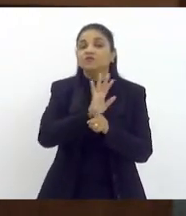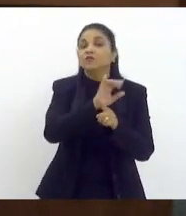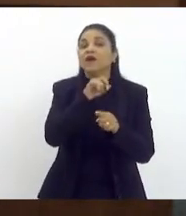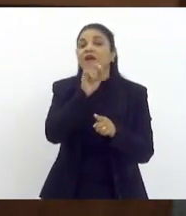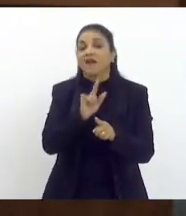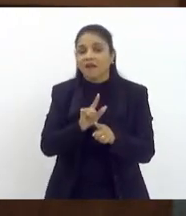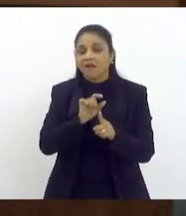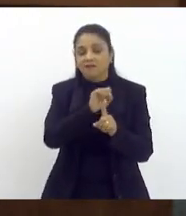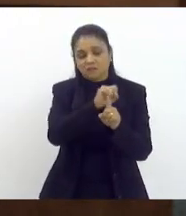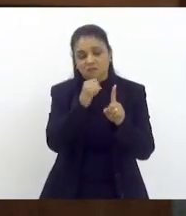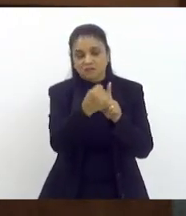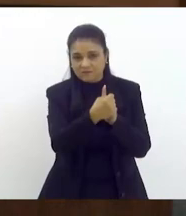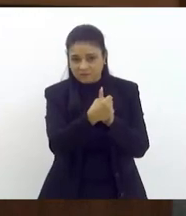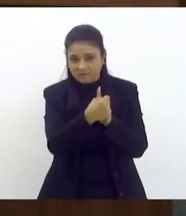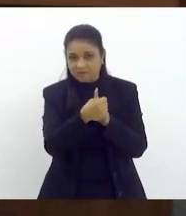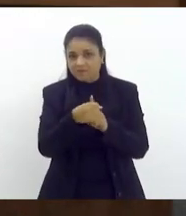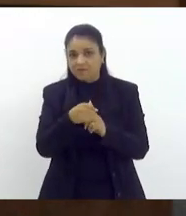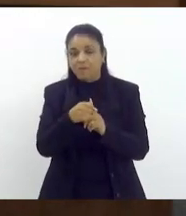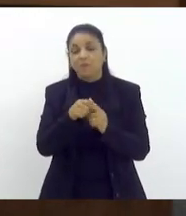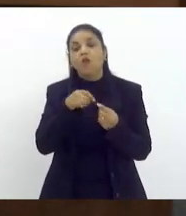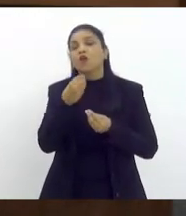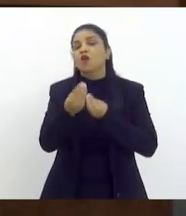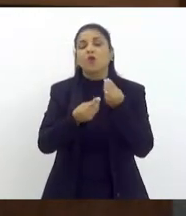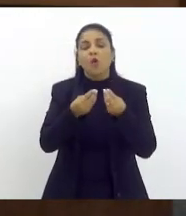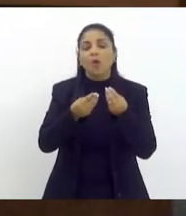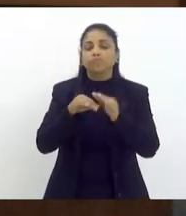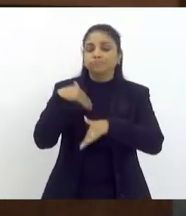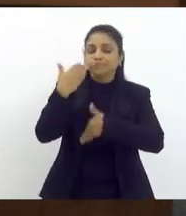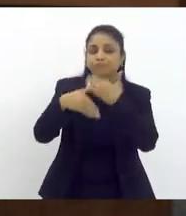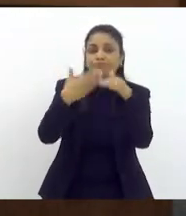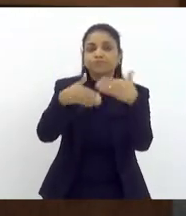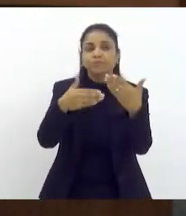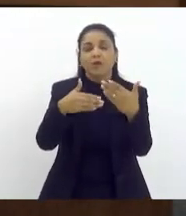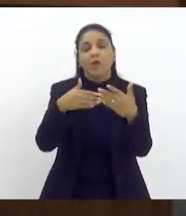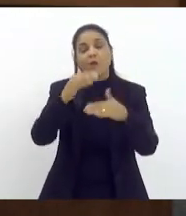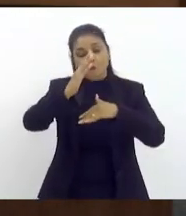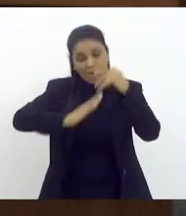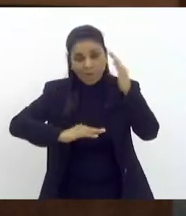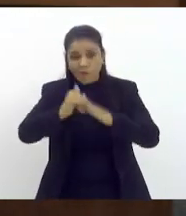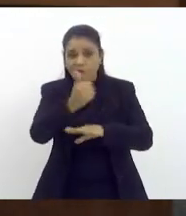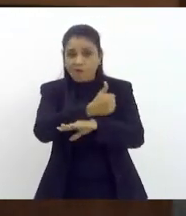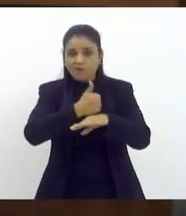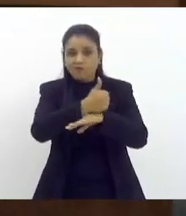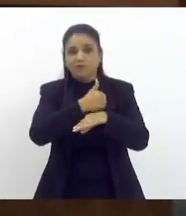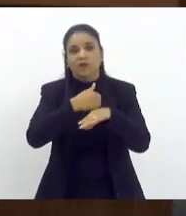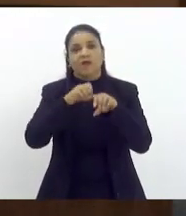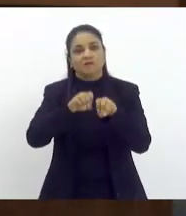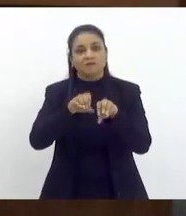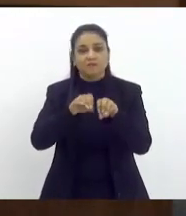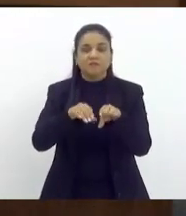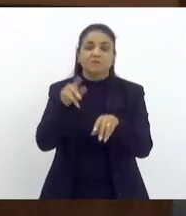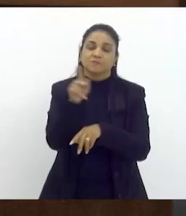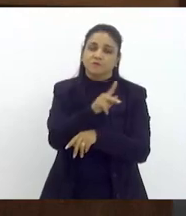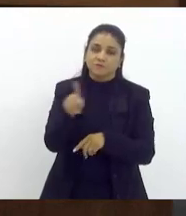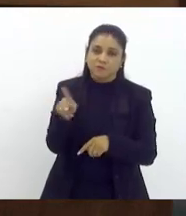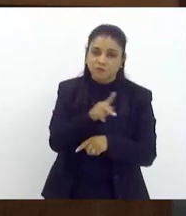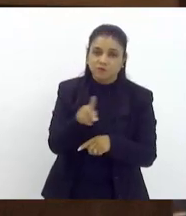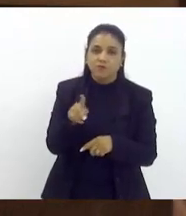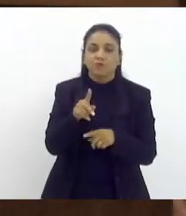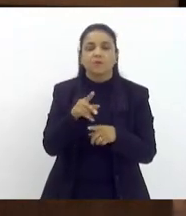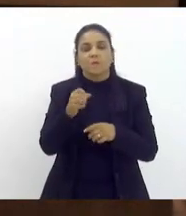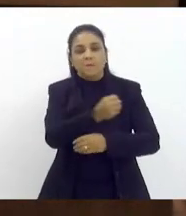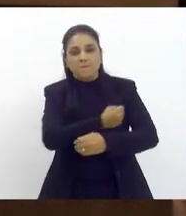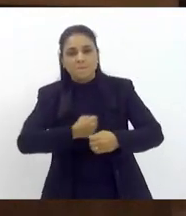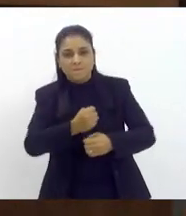faz essa força motriz girar são os profissionais de educação são os professores são as merendeiras os serventes